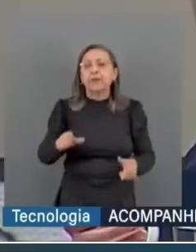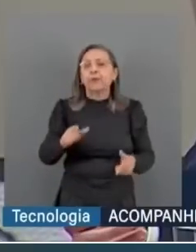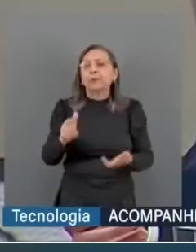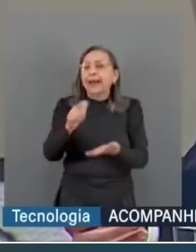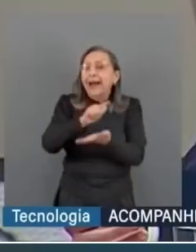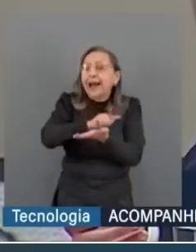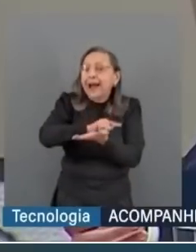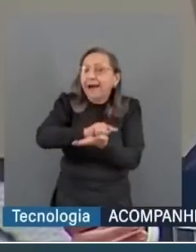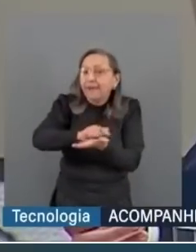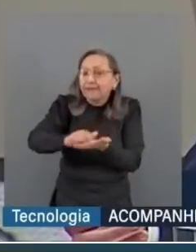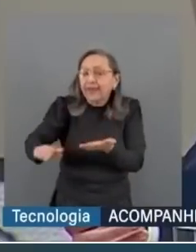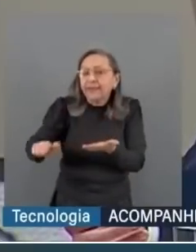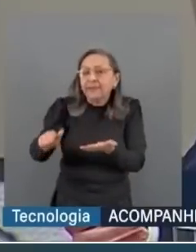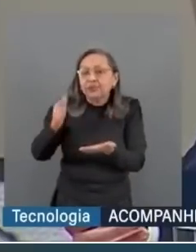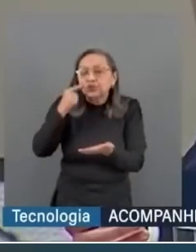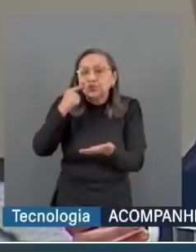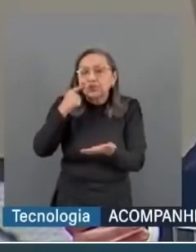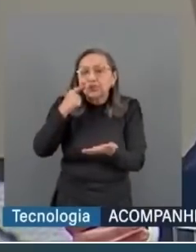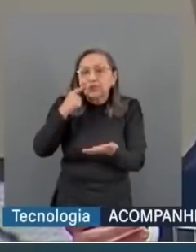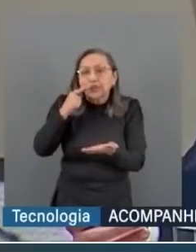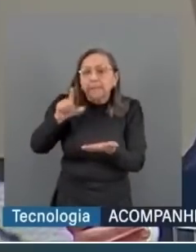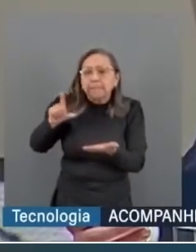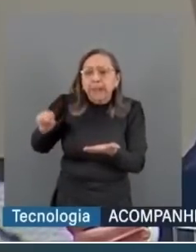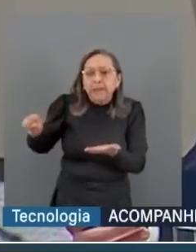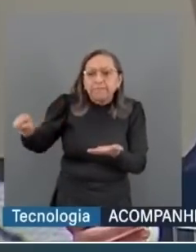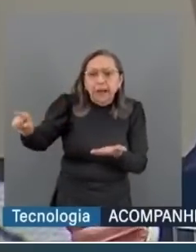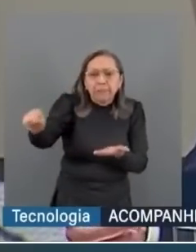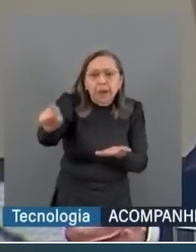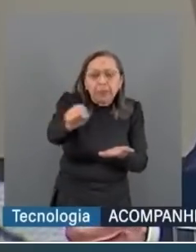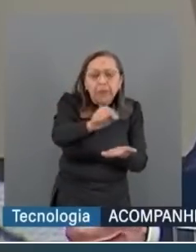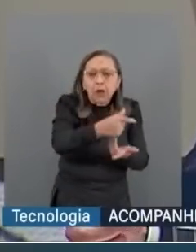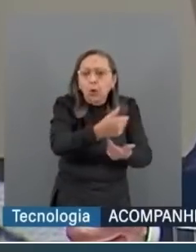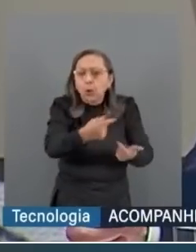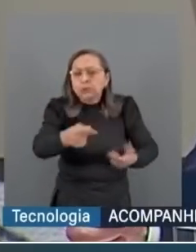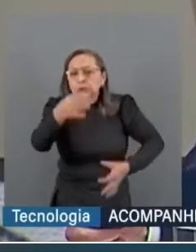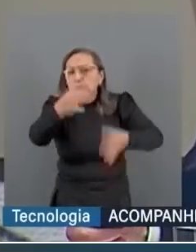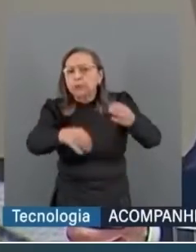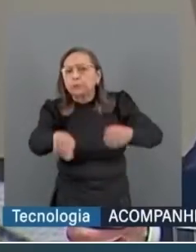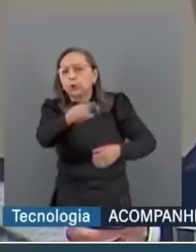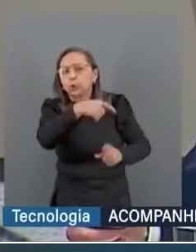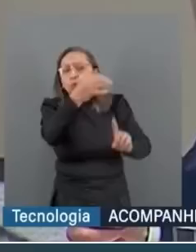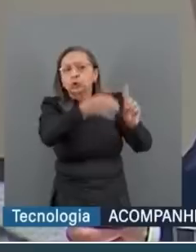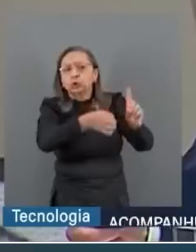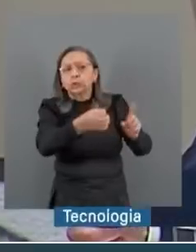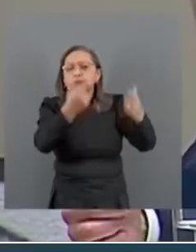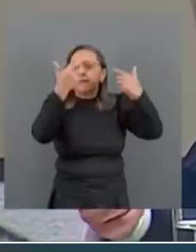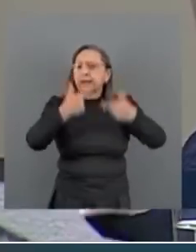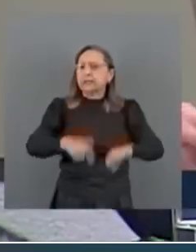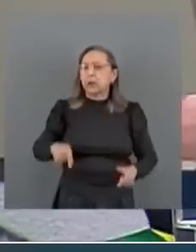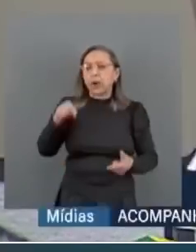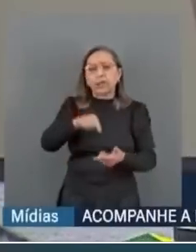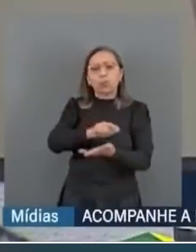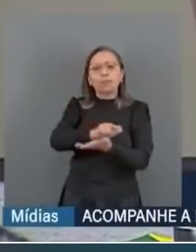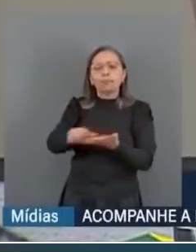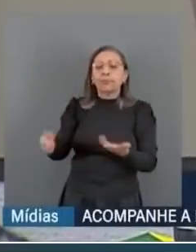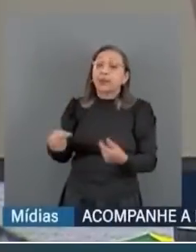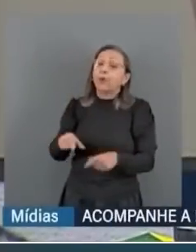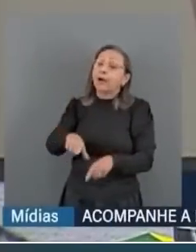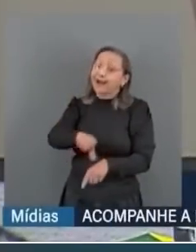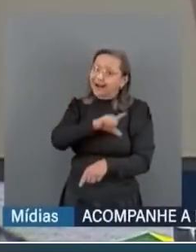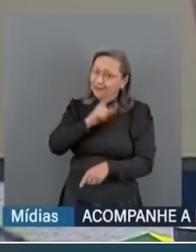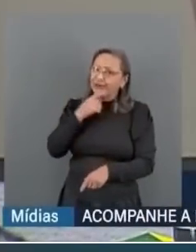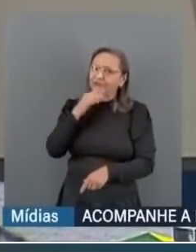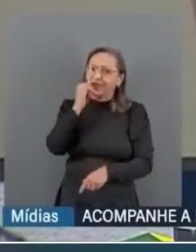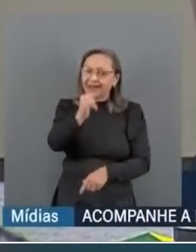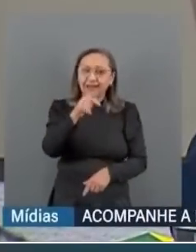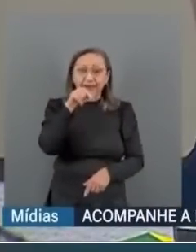da maconha, especificamente, eu vou falar aqui bem claramente para as pessoas entenderem. É papo de porta de igreja. É um